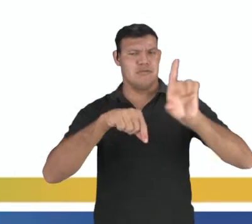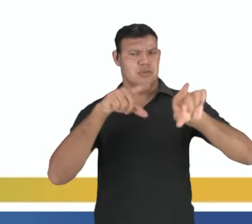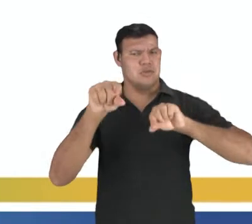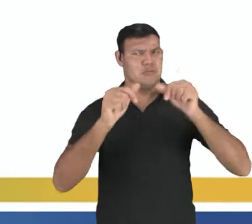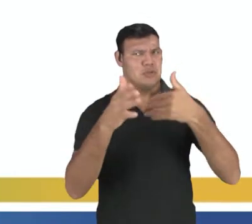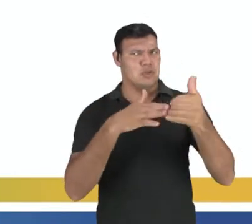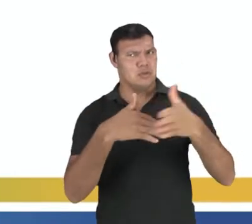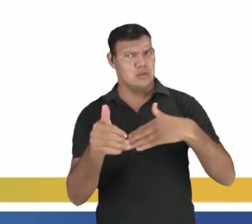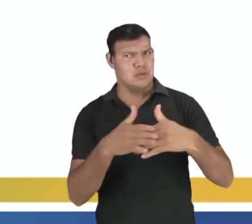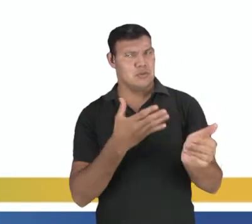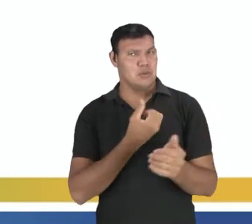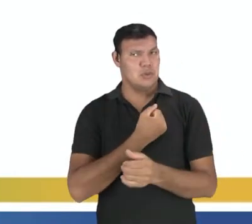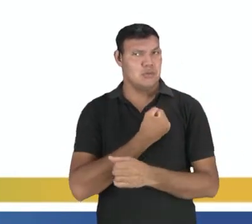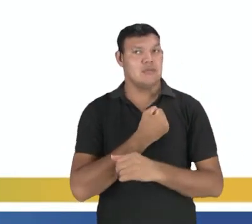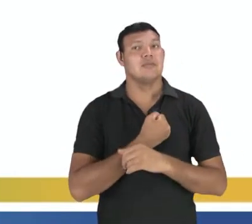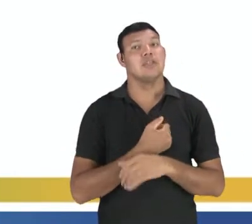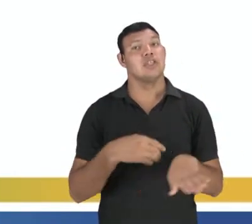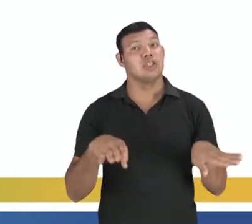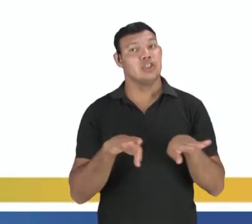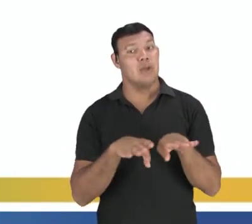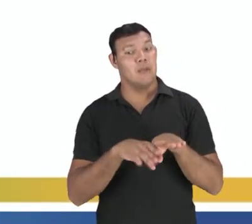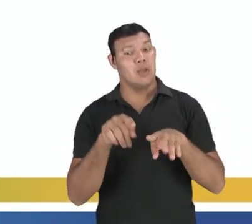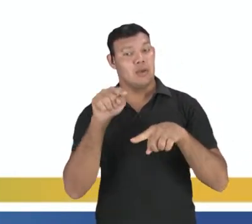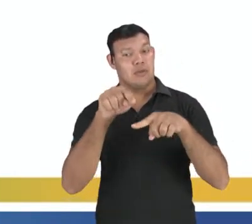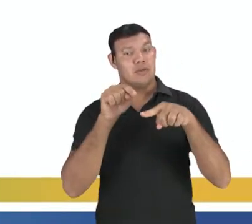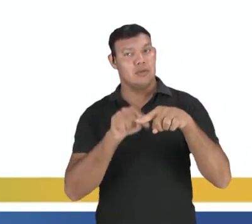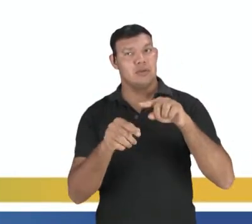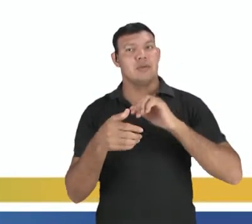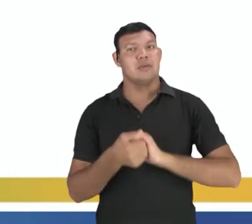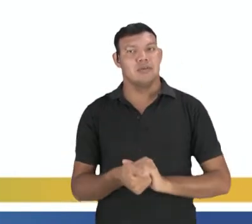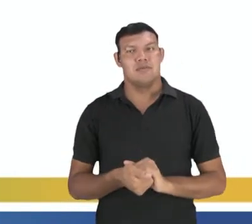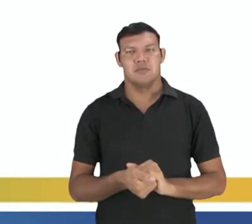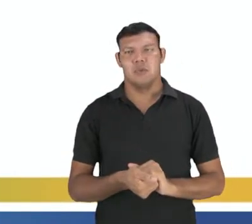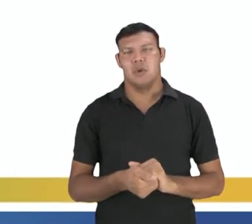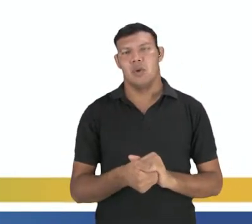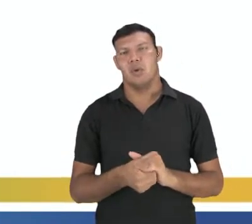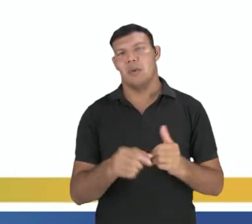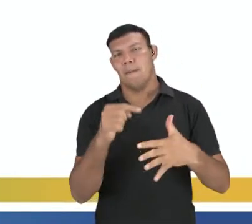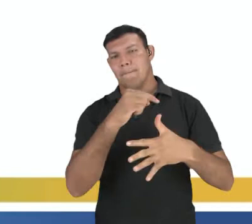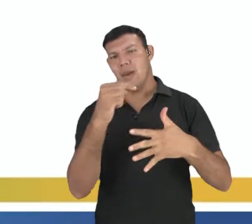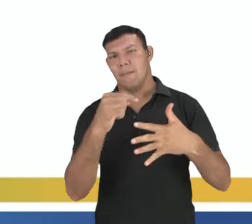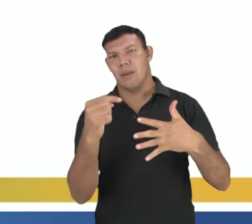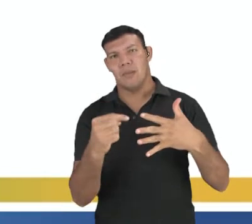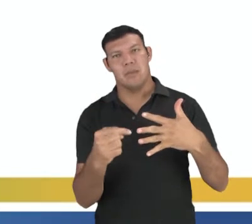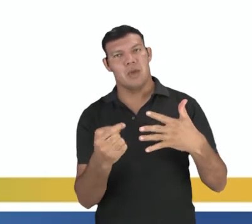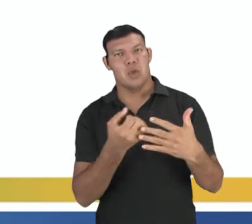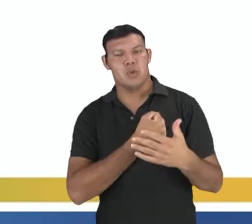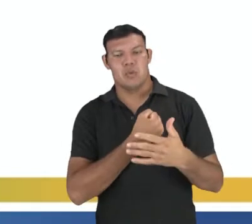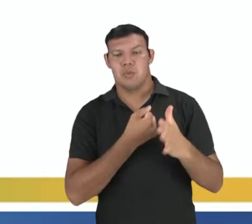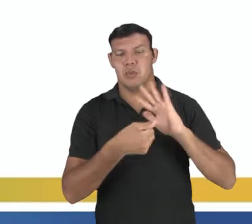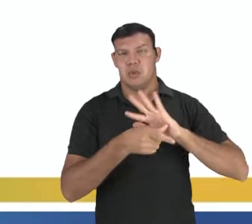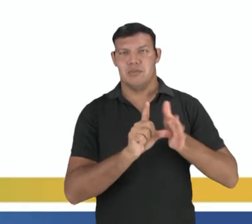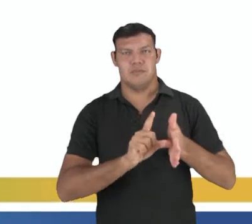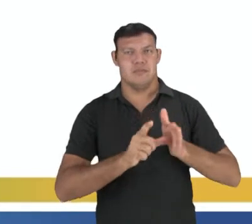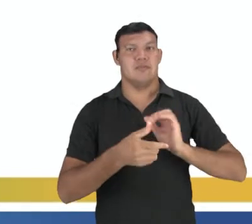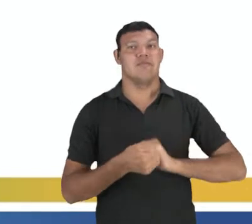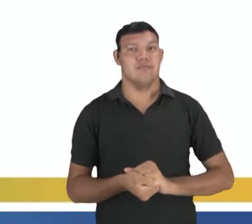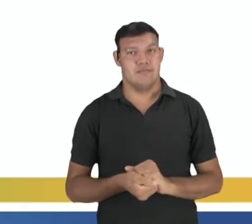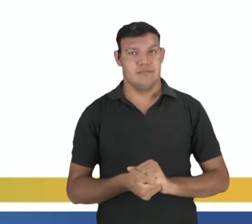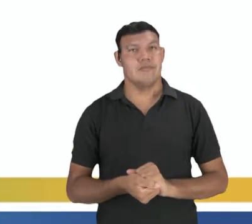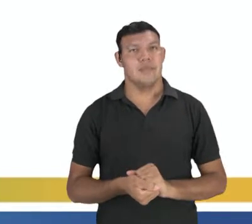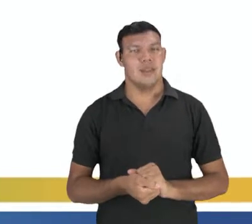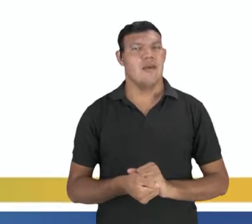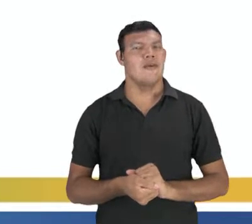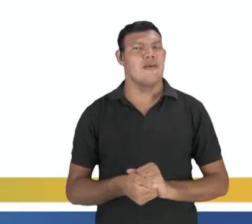elemento e dividindo-o pelo termo imediatamente anterior. Vamos